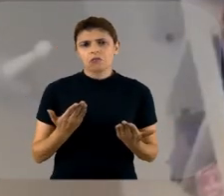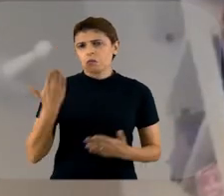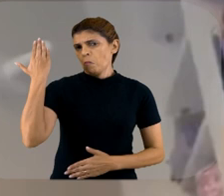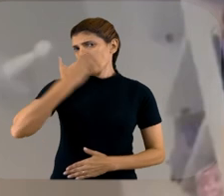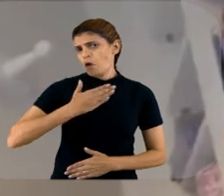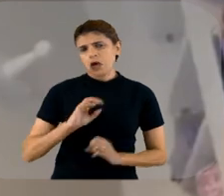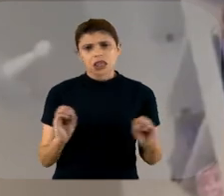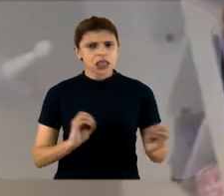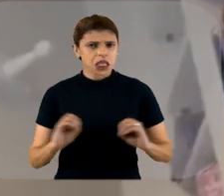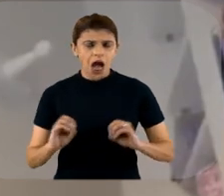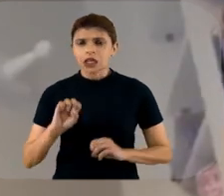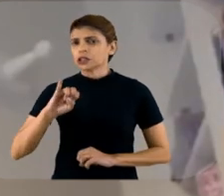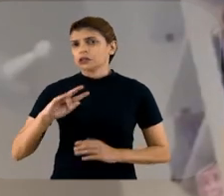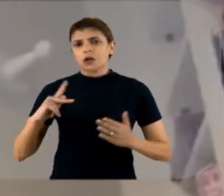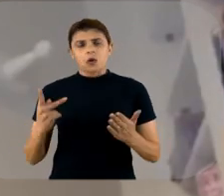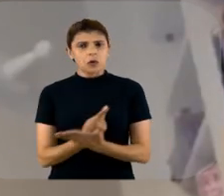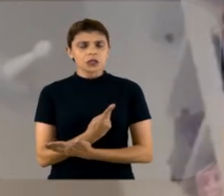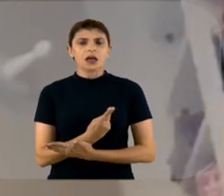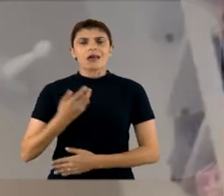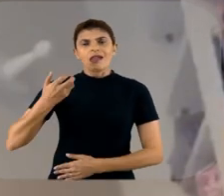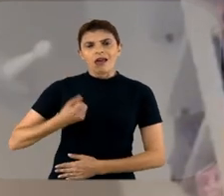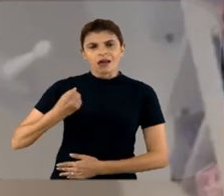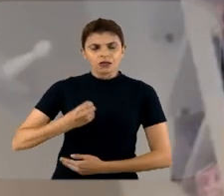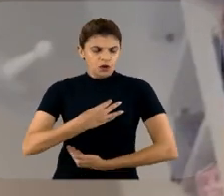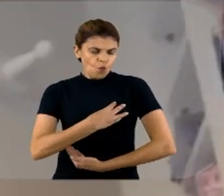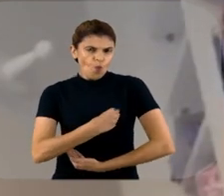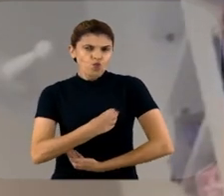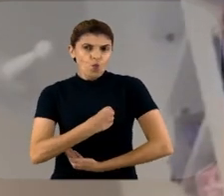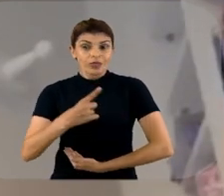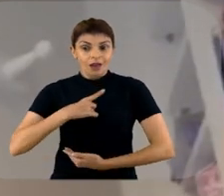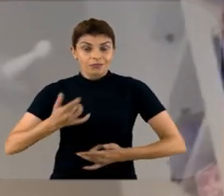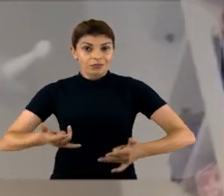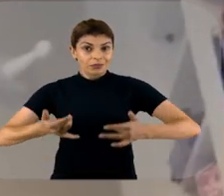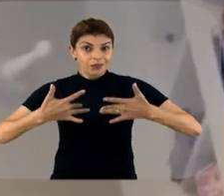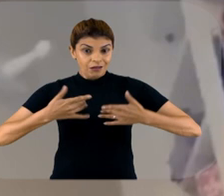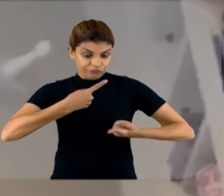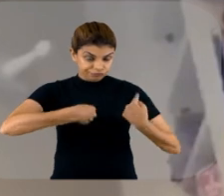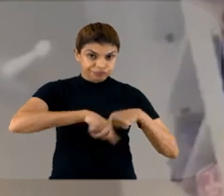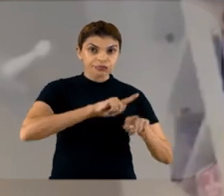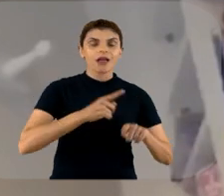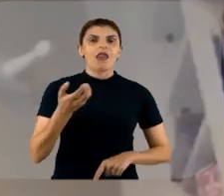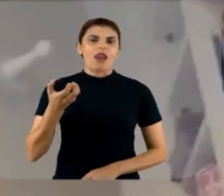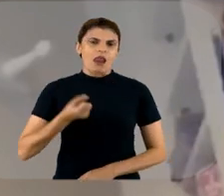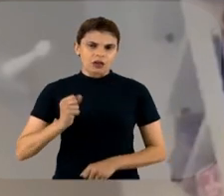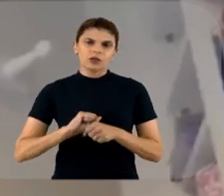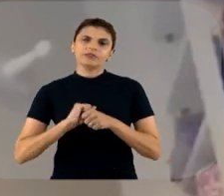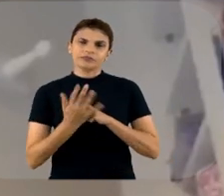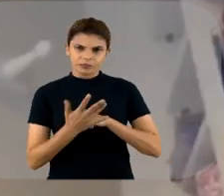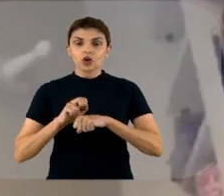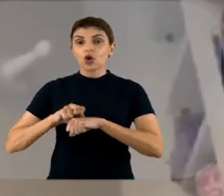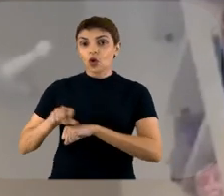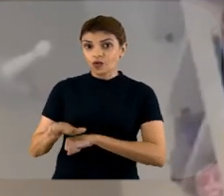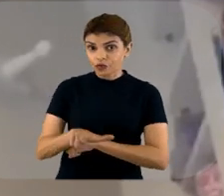que que que o o Ah o vírus esteja presente seja excretado pelo Leite né materno